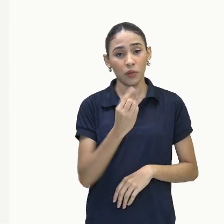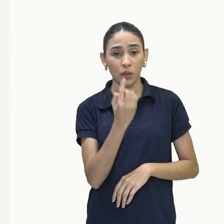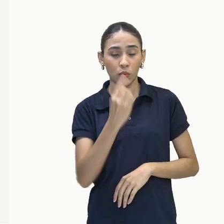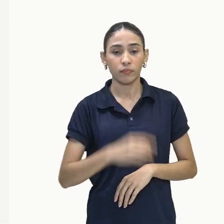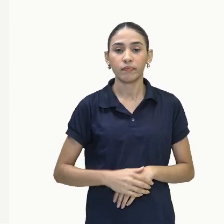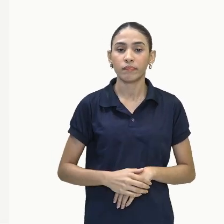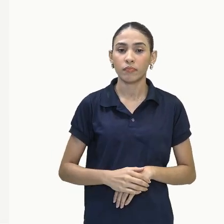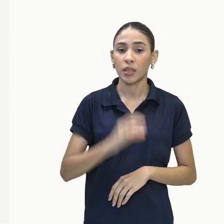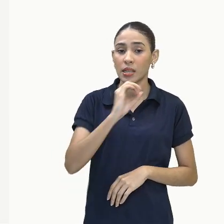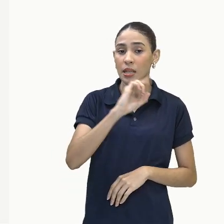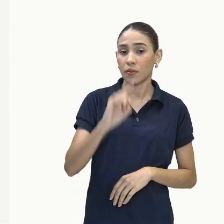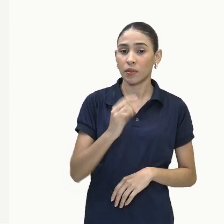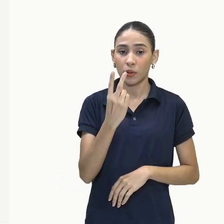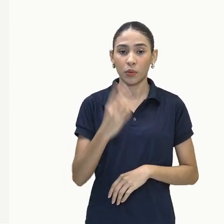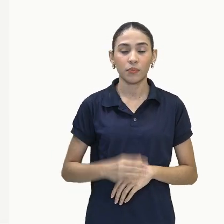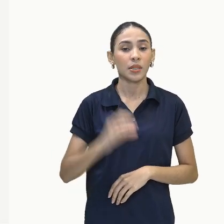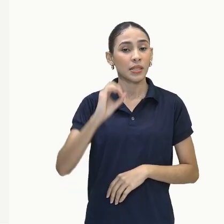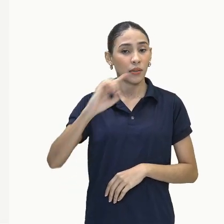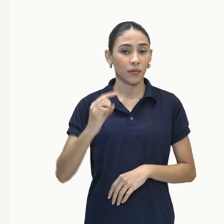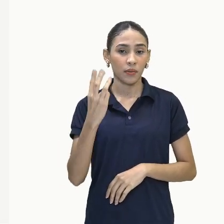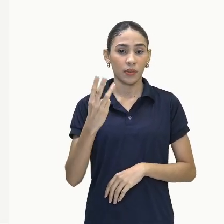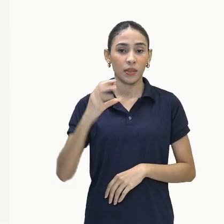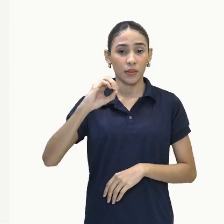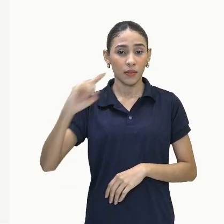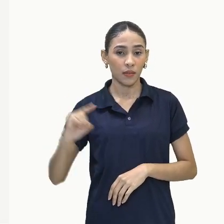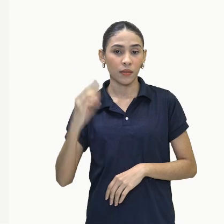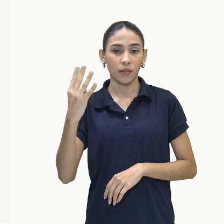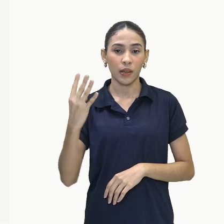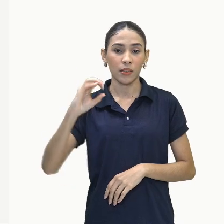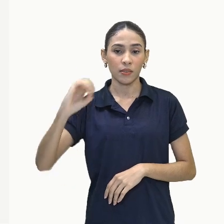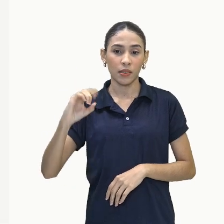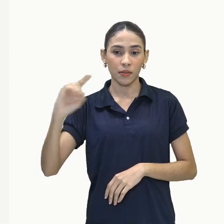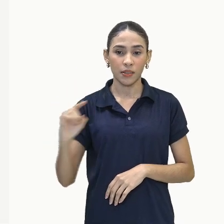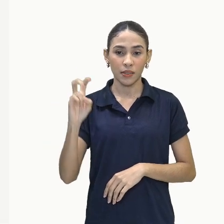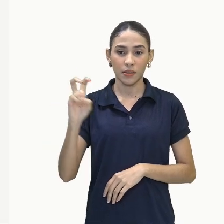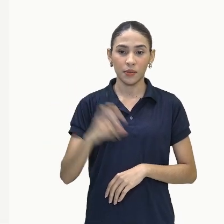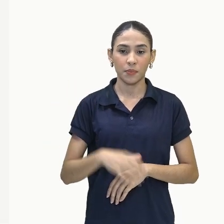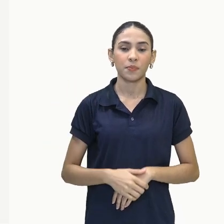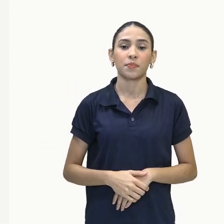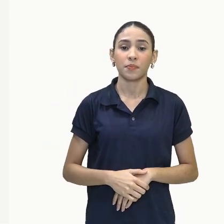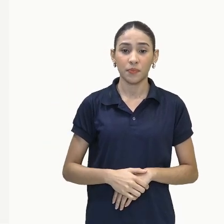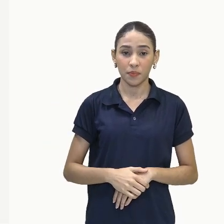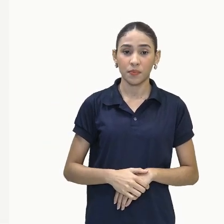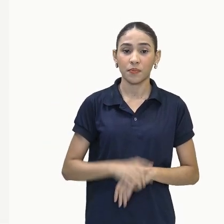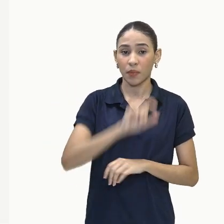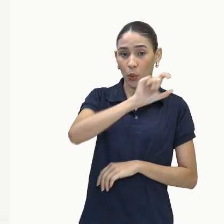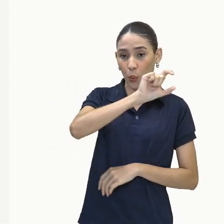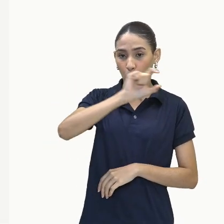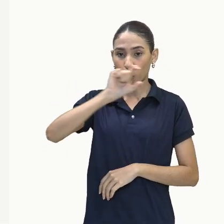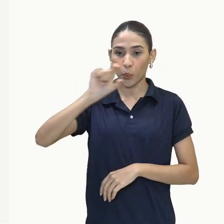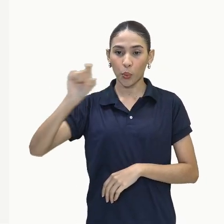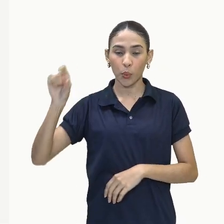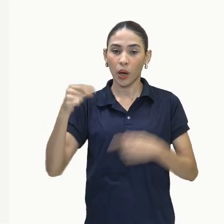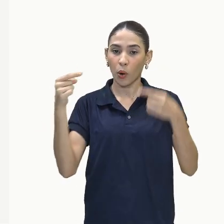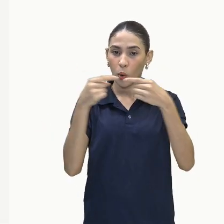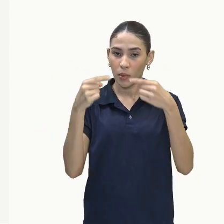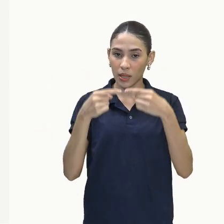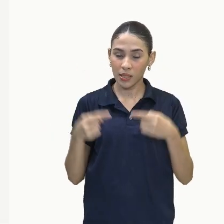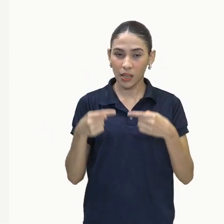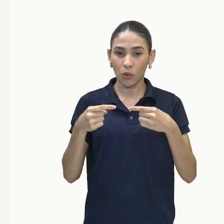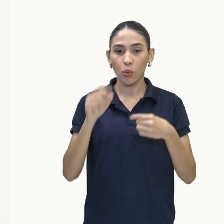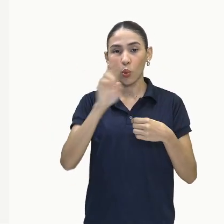01, 02, 03, 04, 05. Aqui seria todas as combinações com